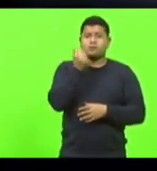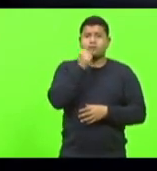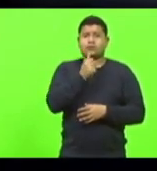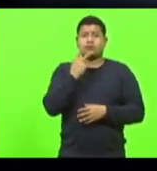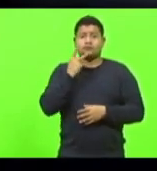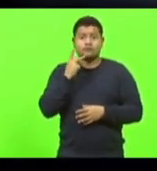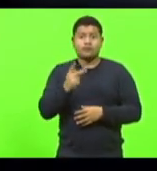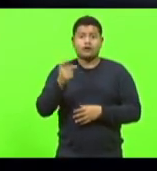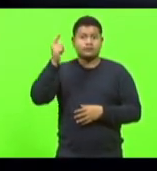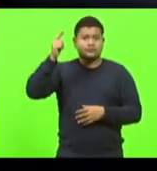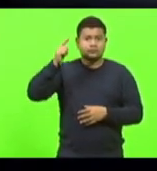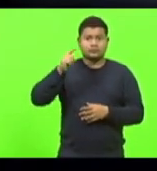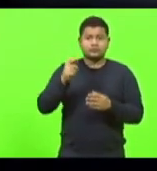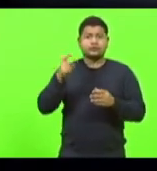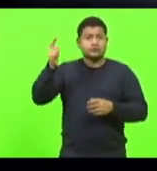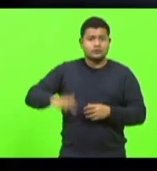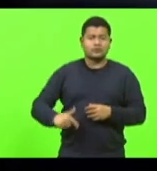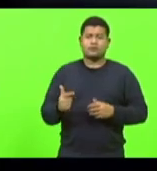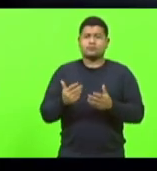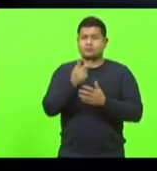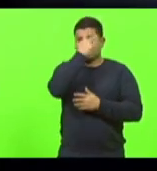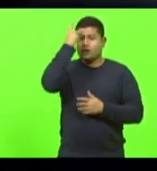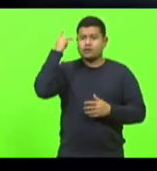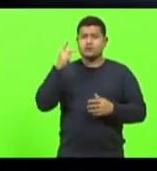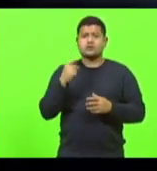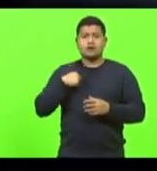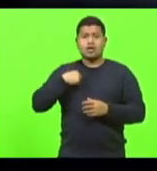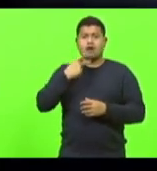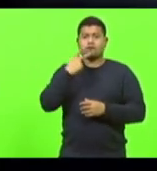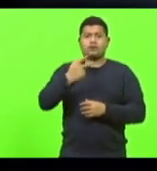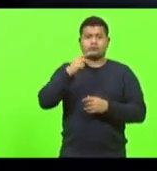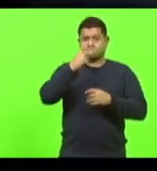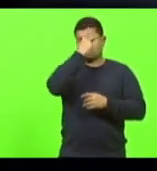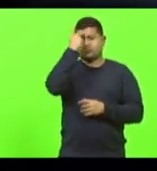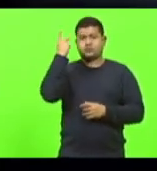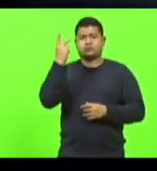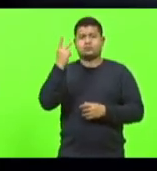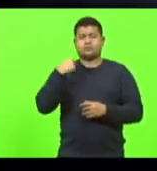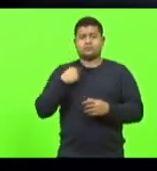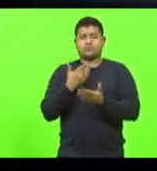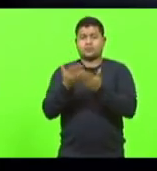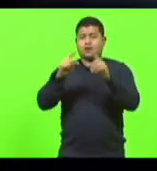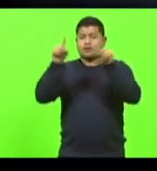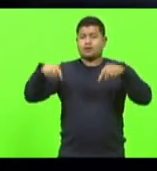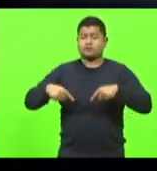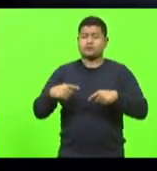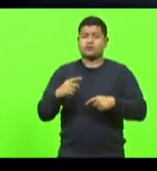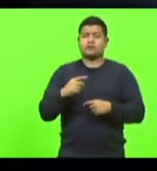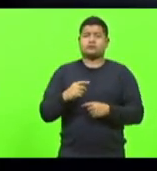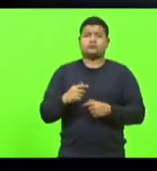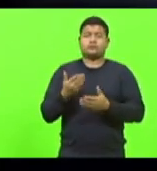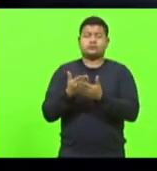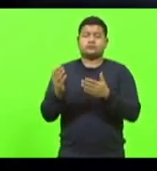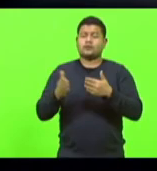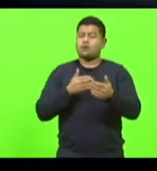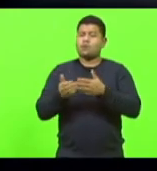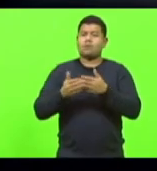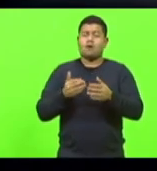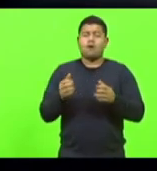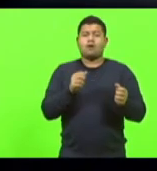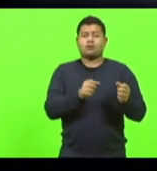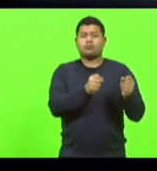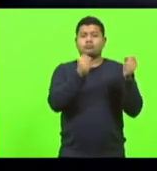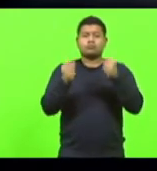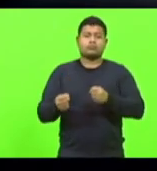falo aqui de gente e não de números um professor uma professora ou no outro servidor seja hoje decola dos poderes